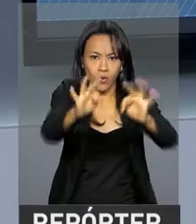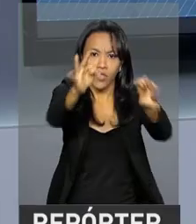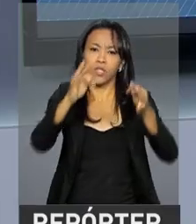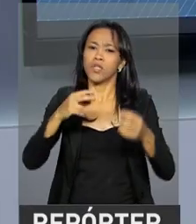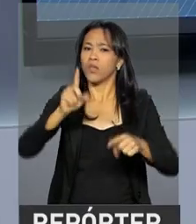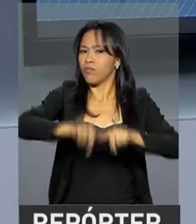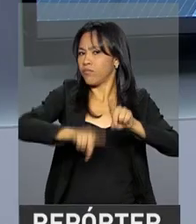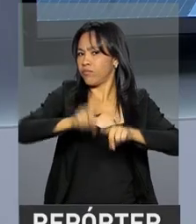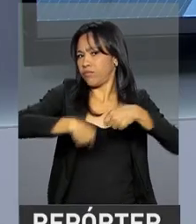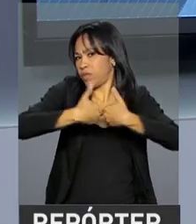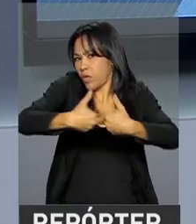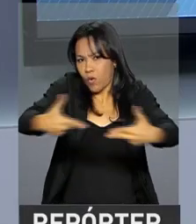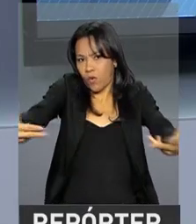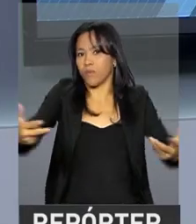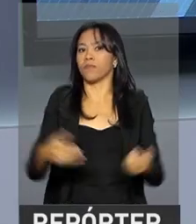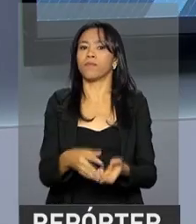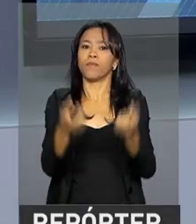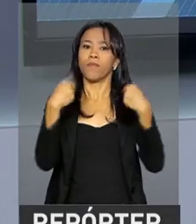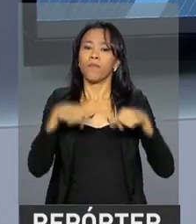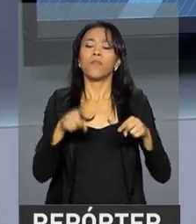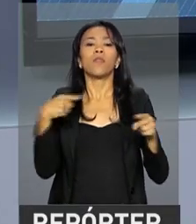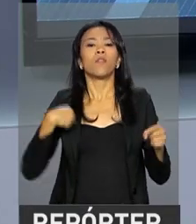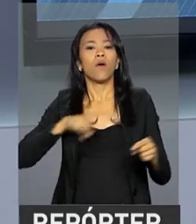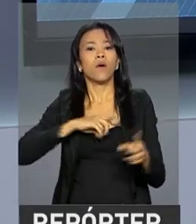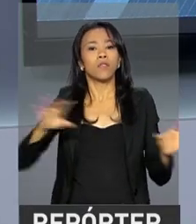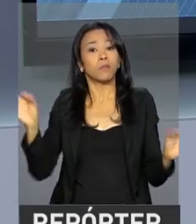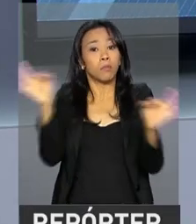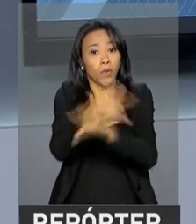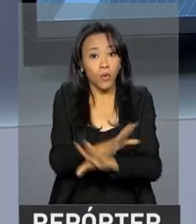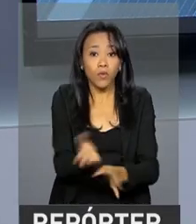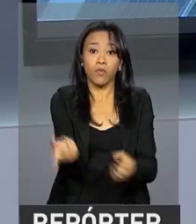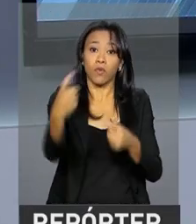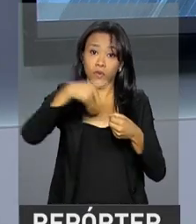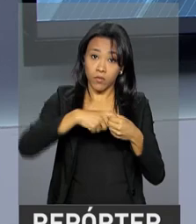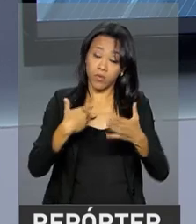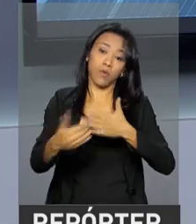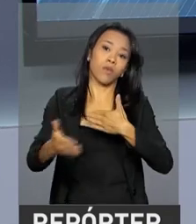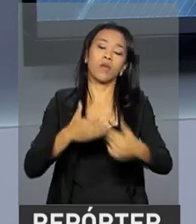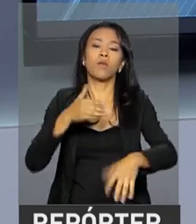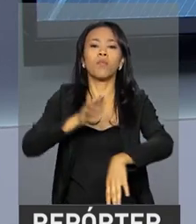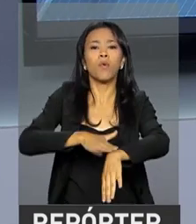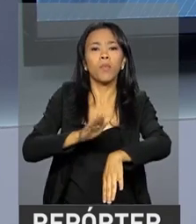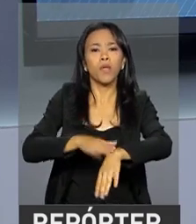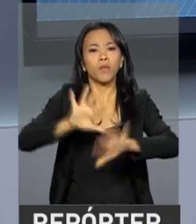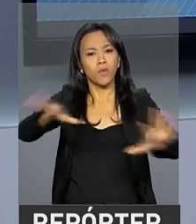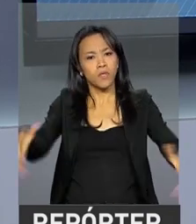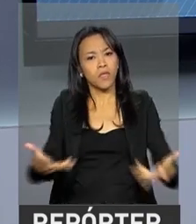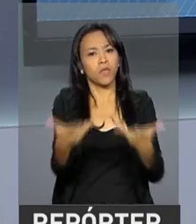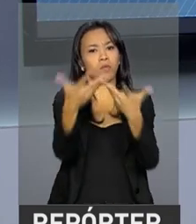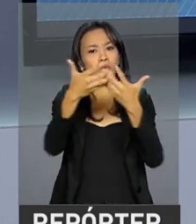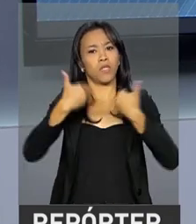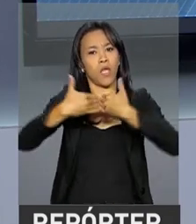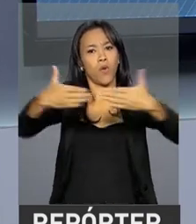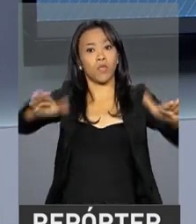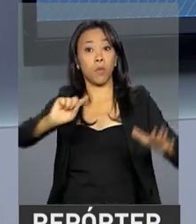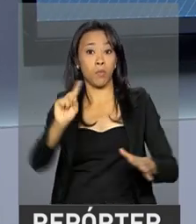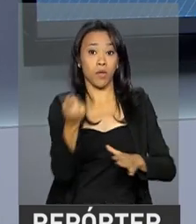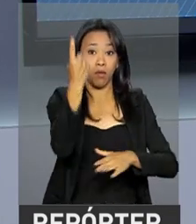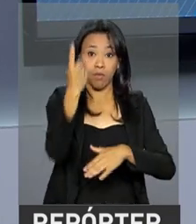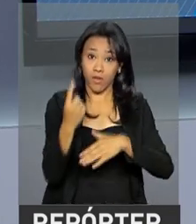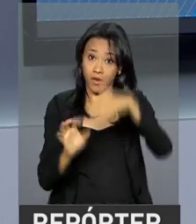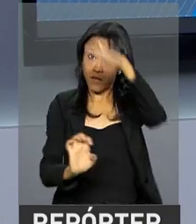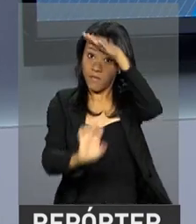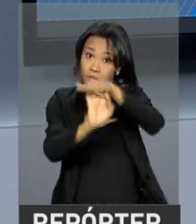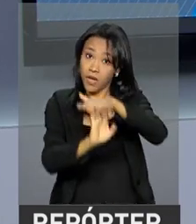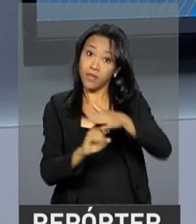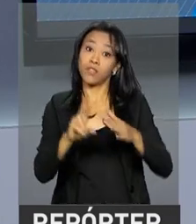comercialização o repórter NBR fica por aqui voltamos a qualquer momento com a cerimônia de inauguração da primeira usina de etanol